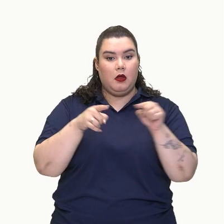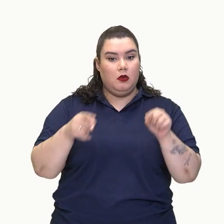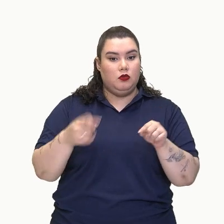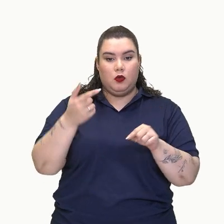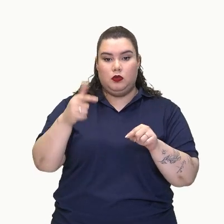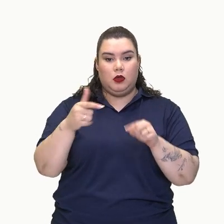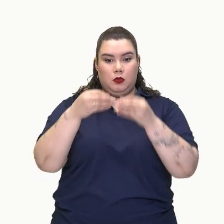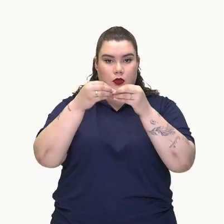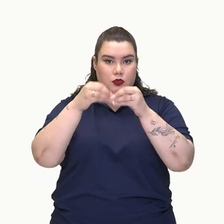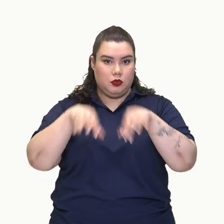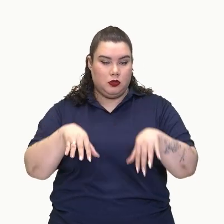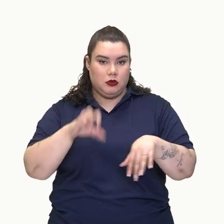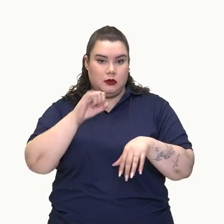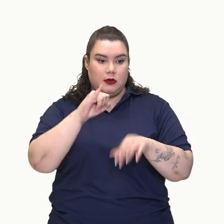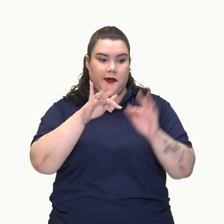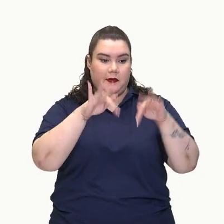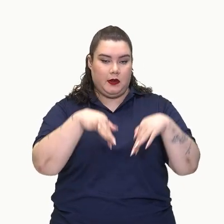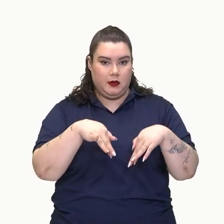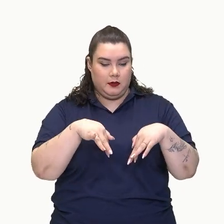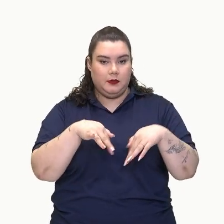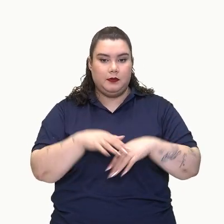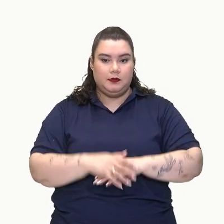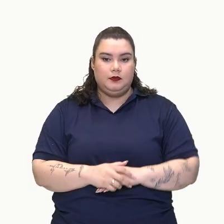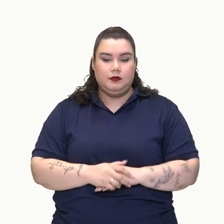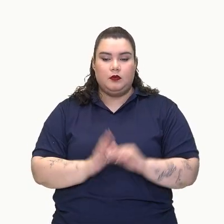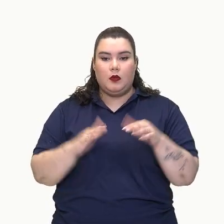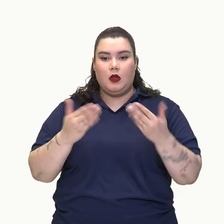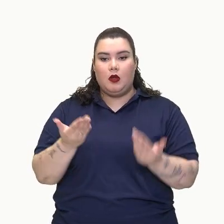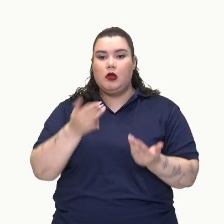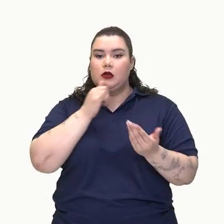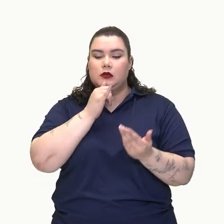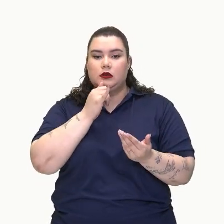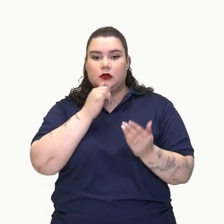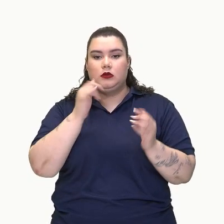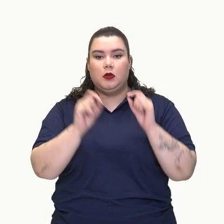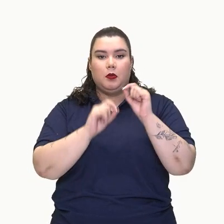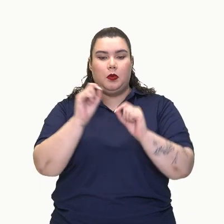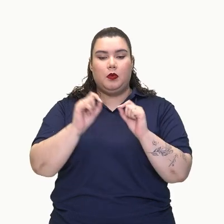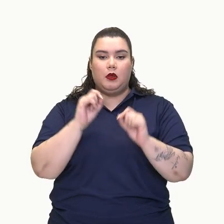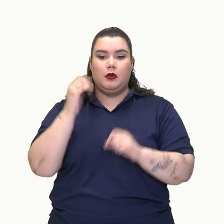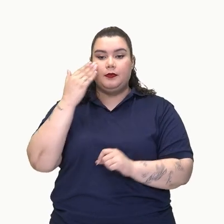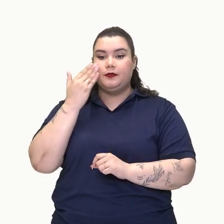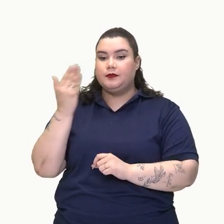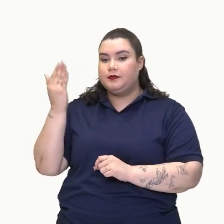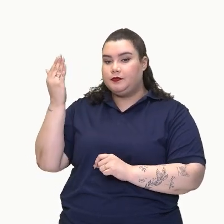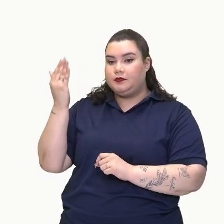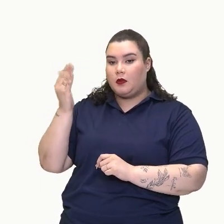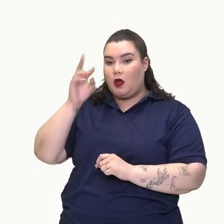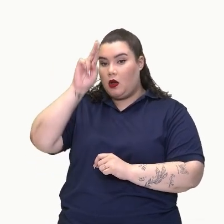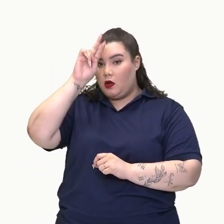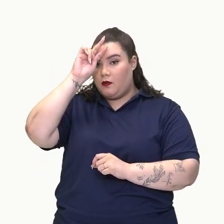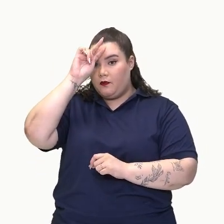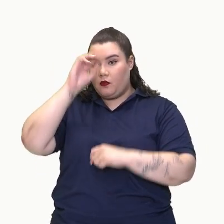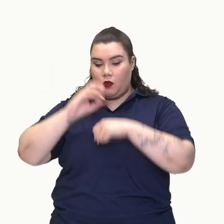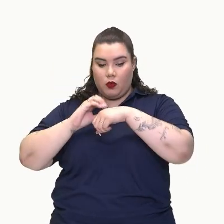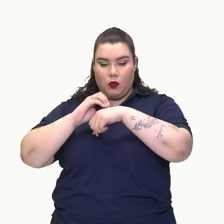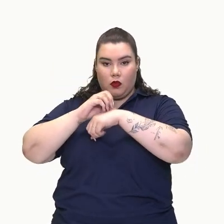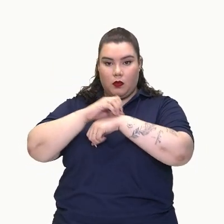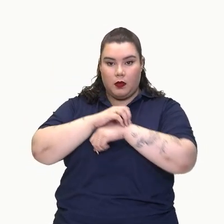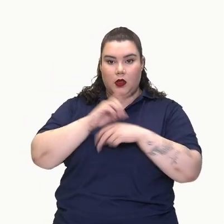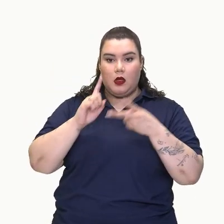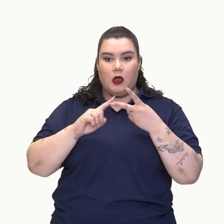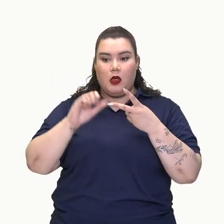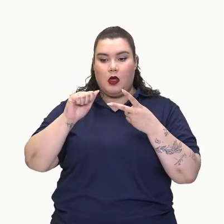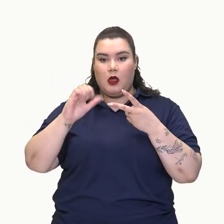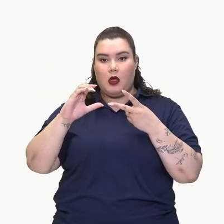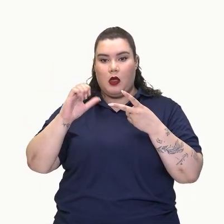são prejudicados com o seu fim, né? Então a gente tem aí nesse exemplo da protocooperação a formiga e a acácia, né? São